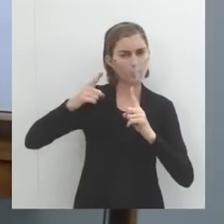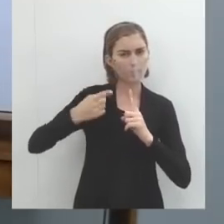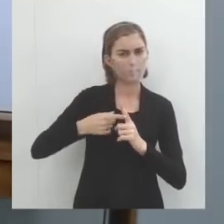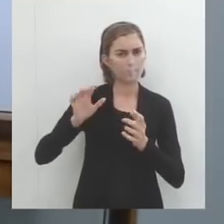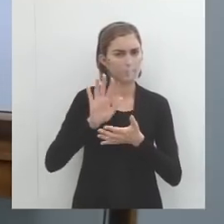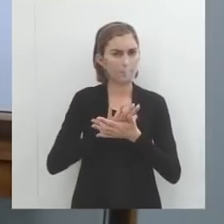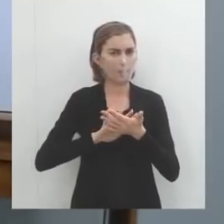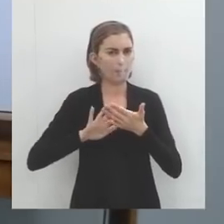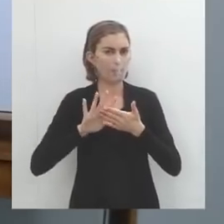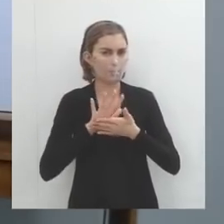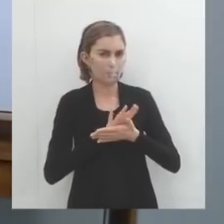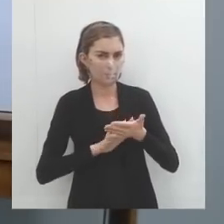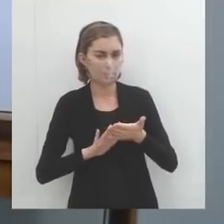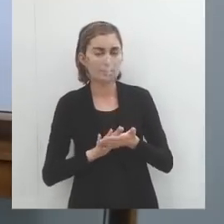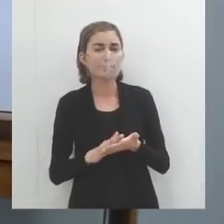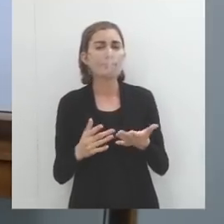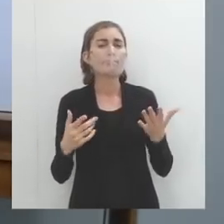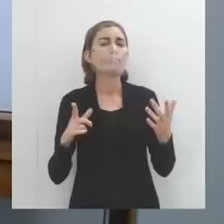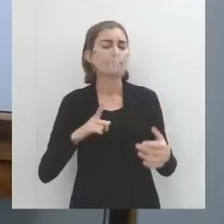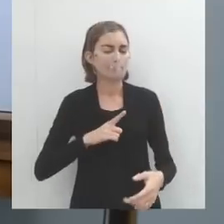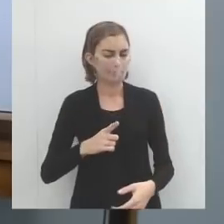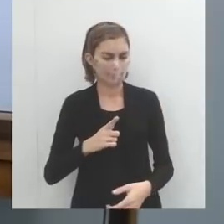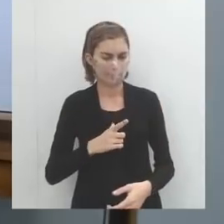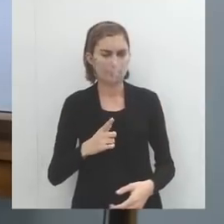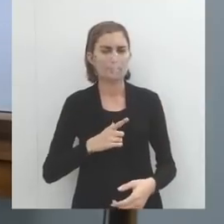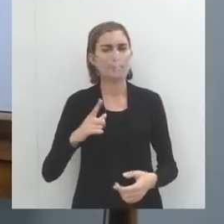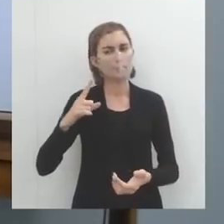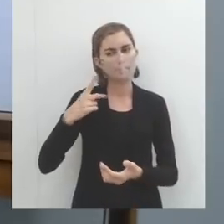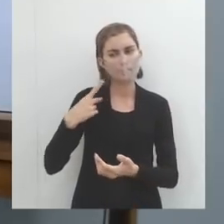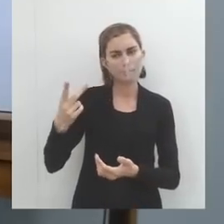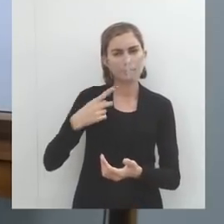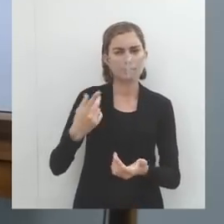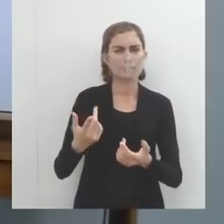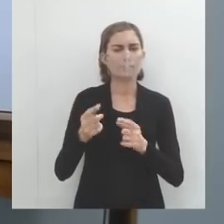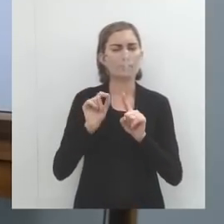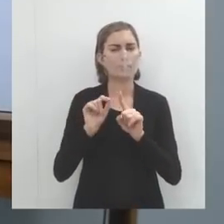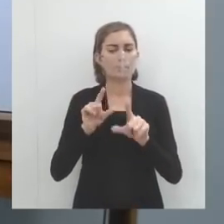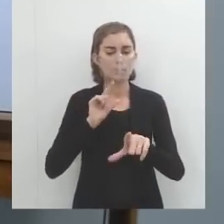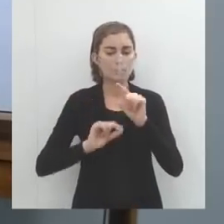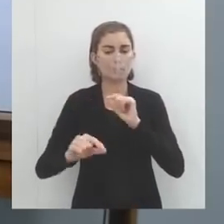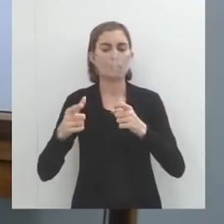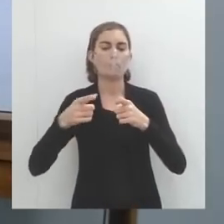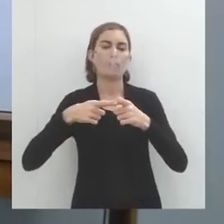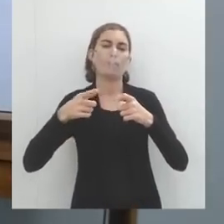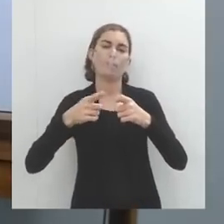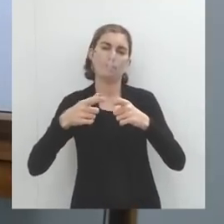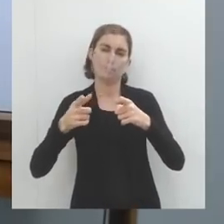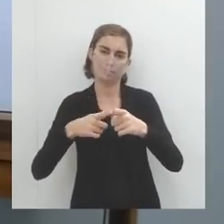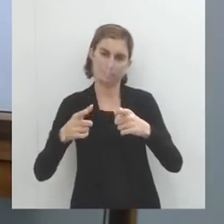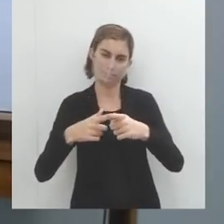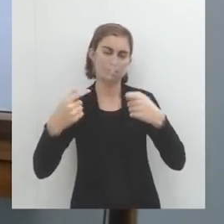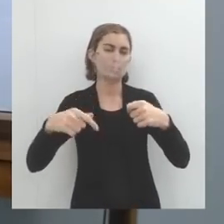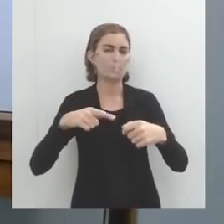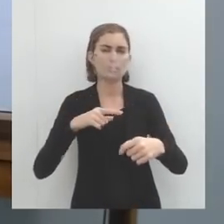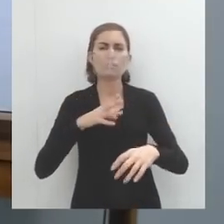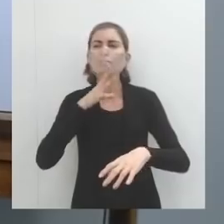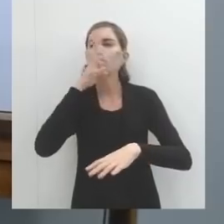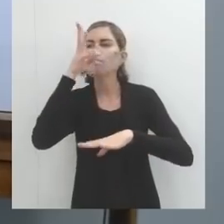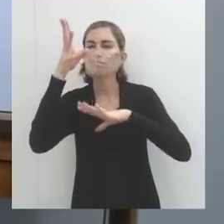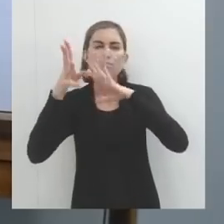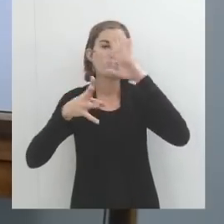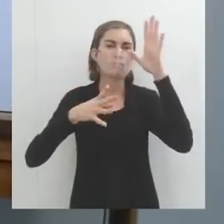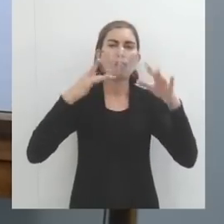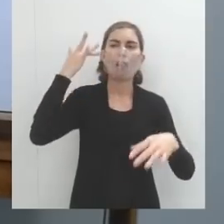gravidez indesejada, tem que ser definido com o auxílio de um médico, tá? Não entre naquela coisa